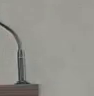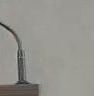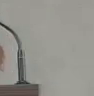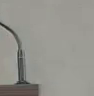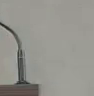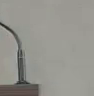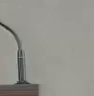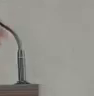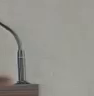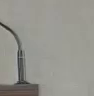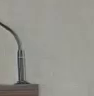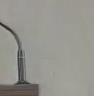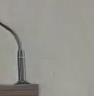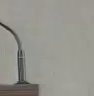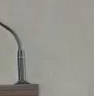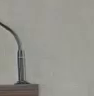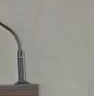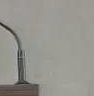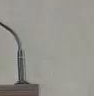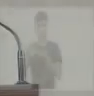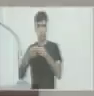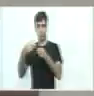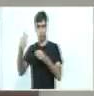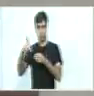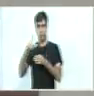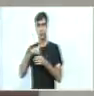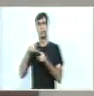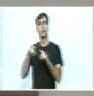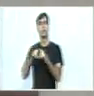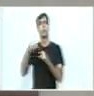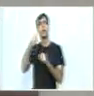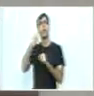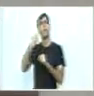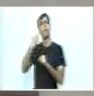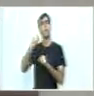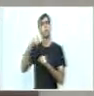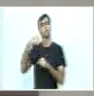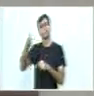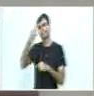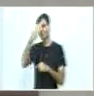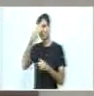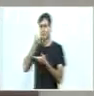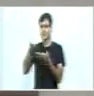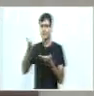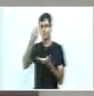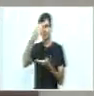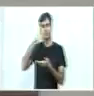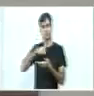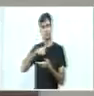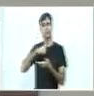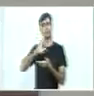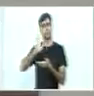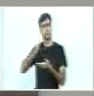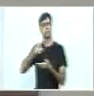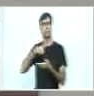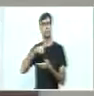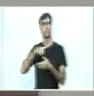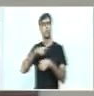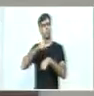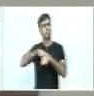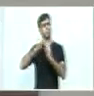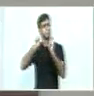pelo plano de cargos e salários da categoria. Bem, não é novidade para ninguém que já tem bastante